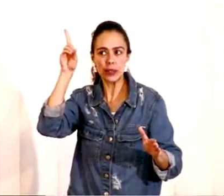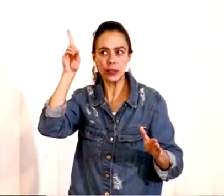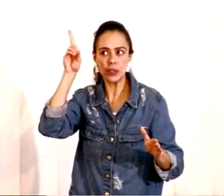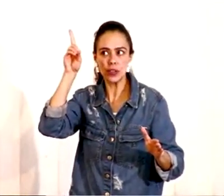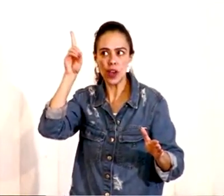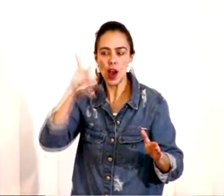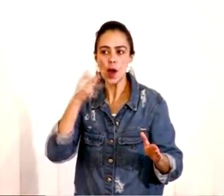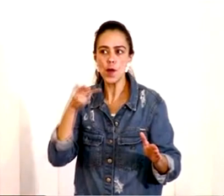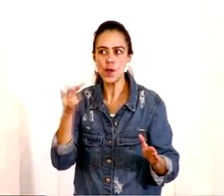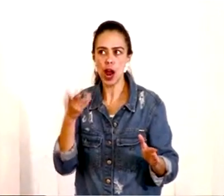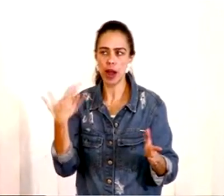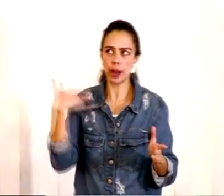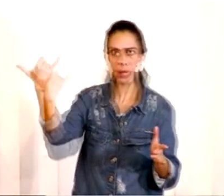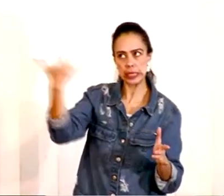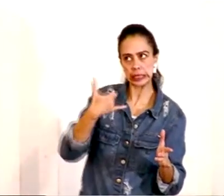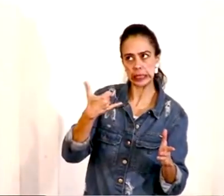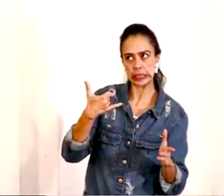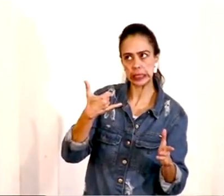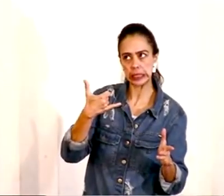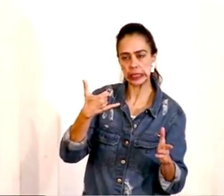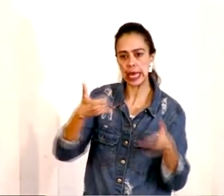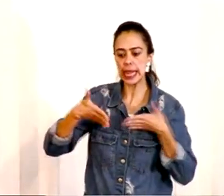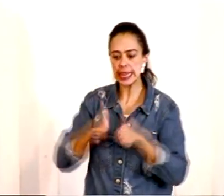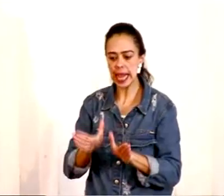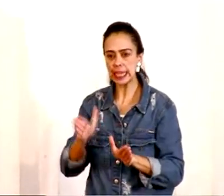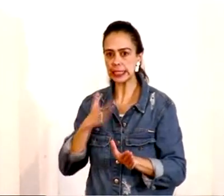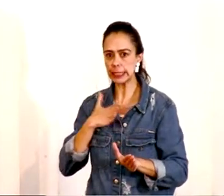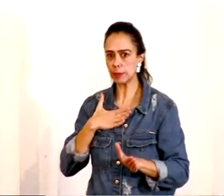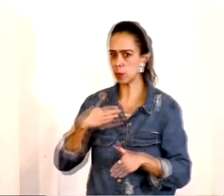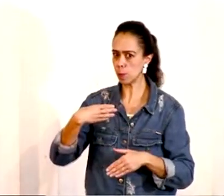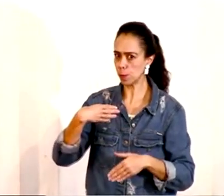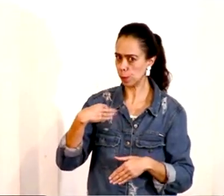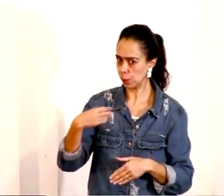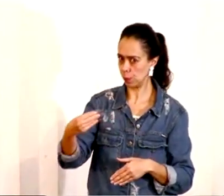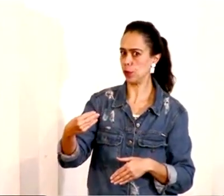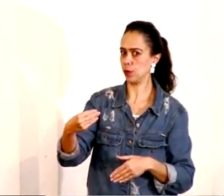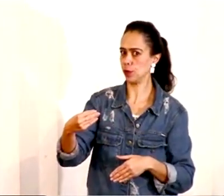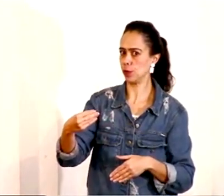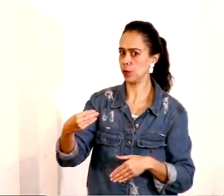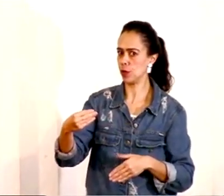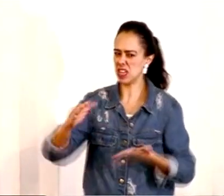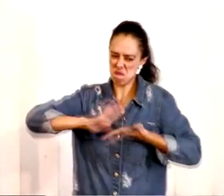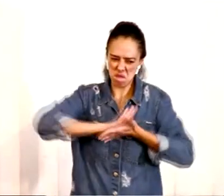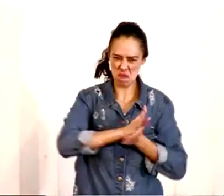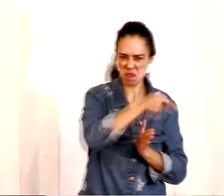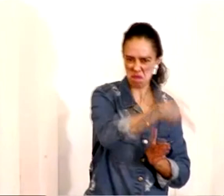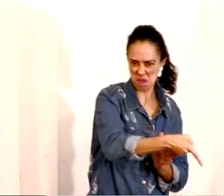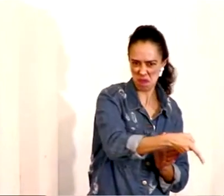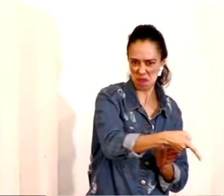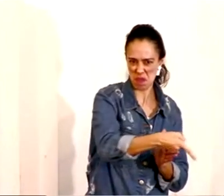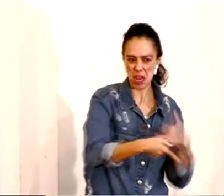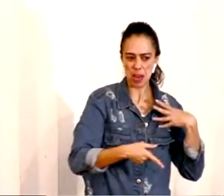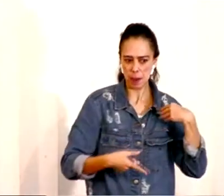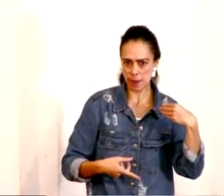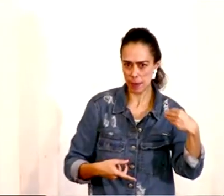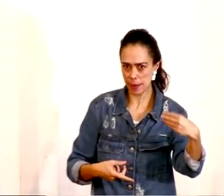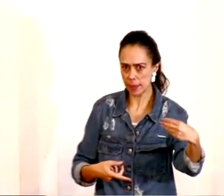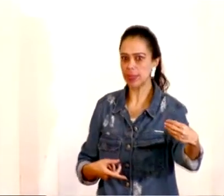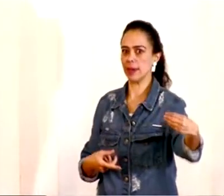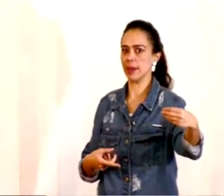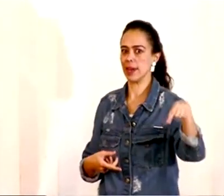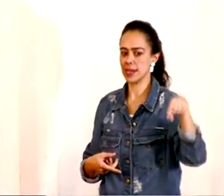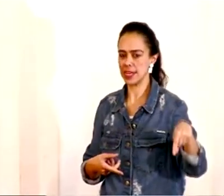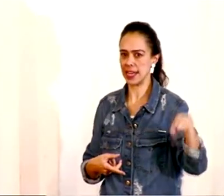Adão. Adão, ele diz que ele é varão. E aqui